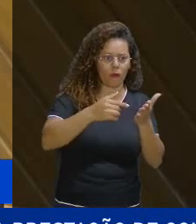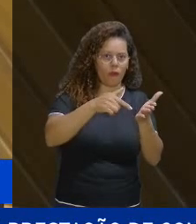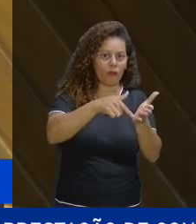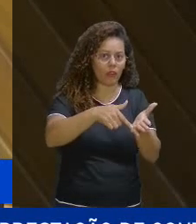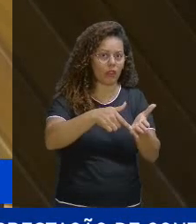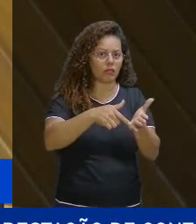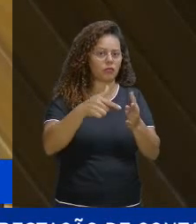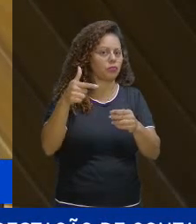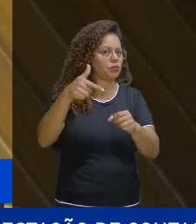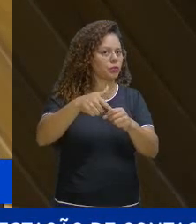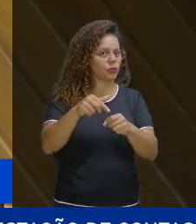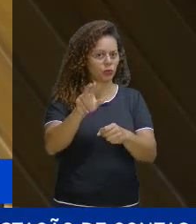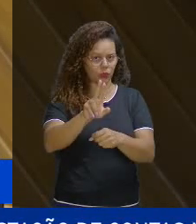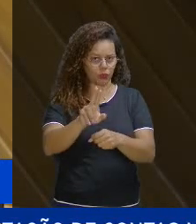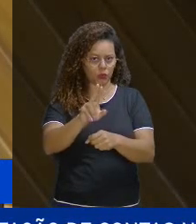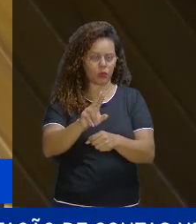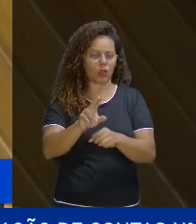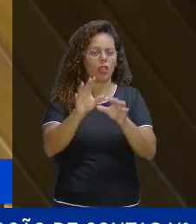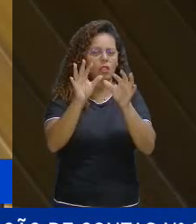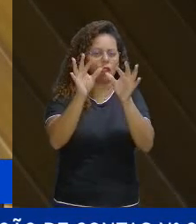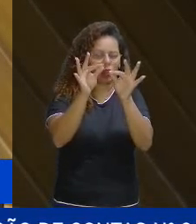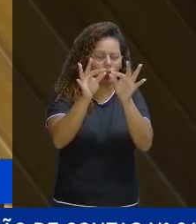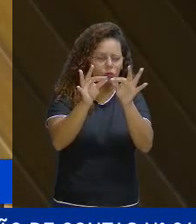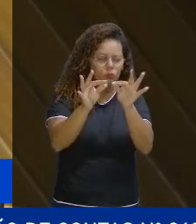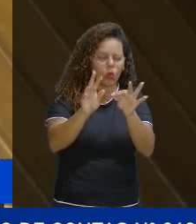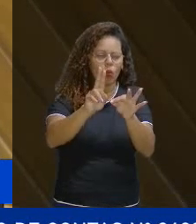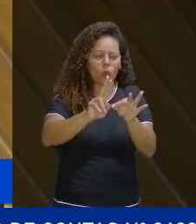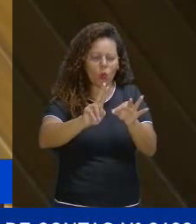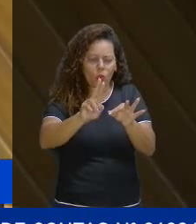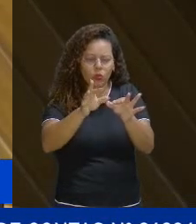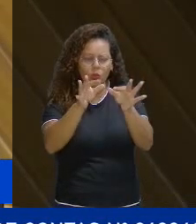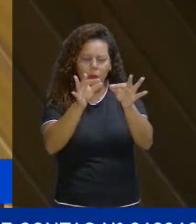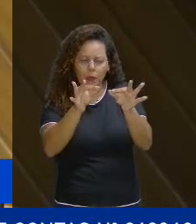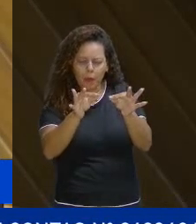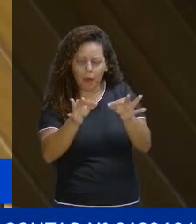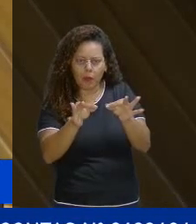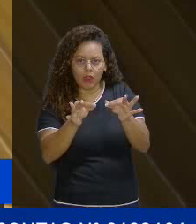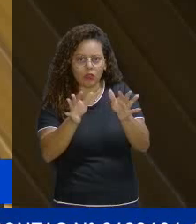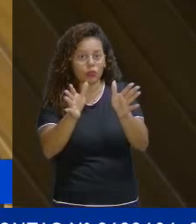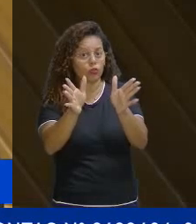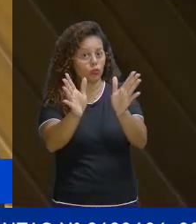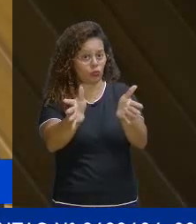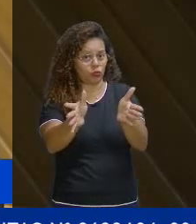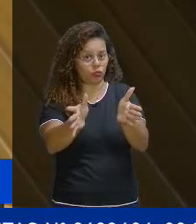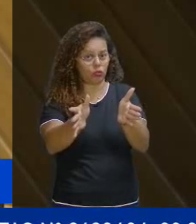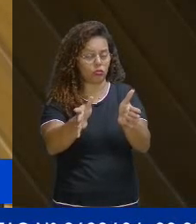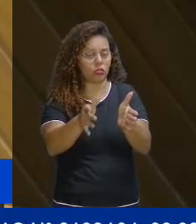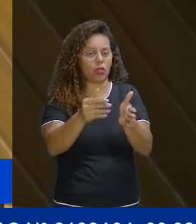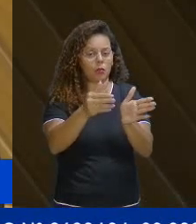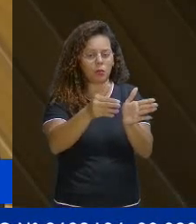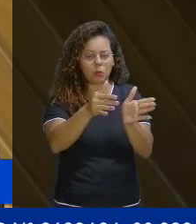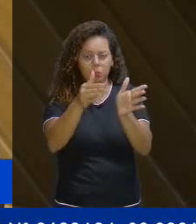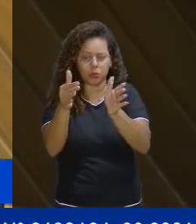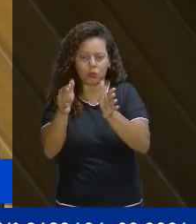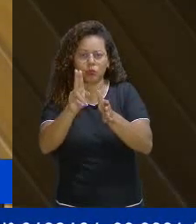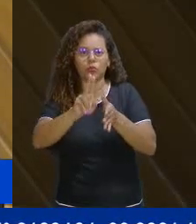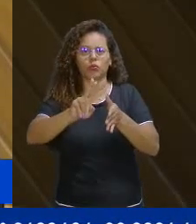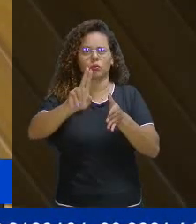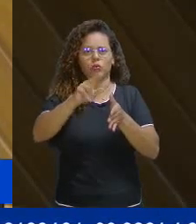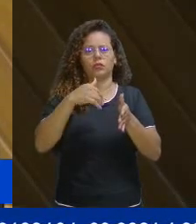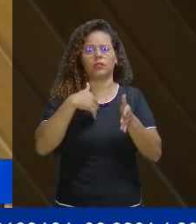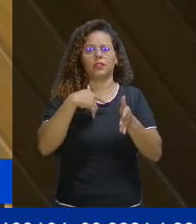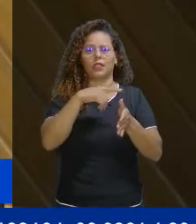combustíveis, inclusive com detalhamento de consumo, localidades abrangidas e período de uso,